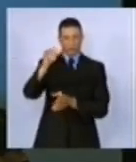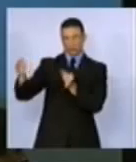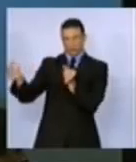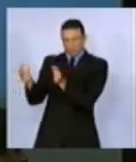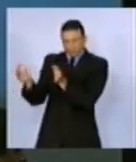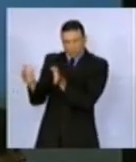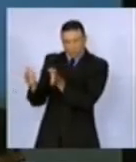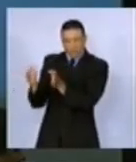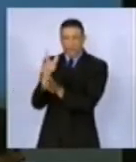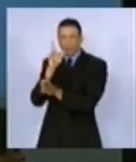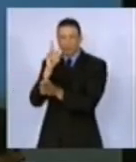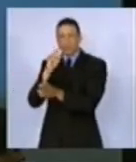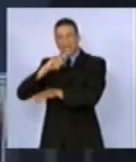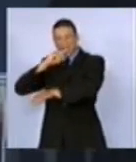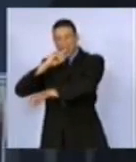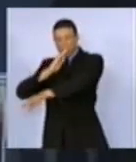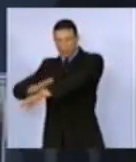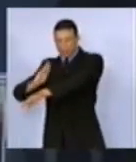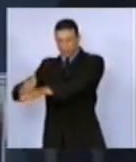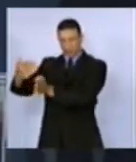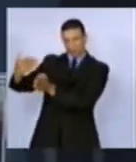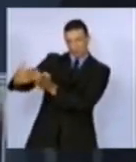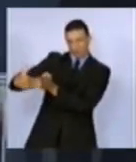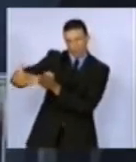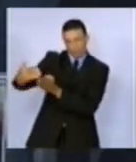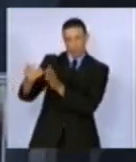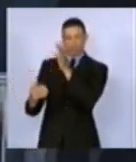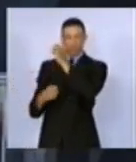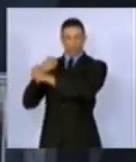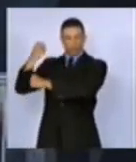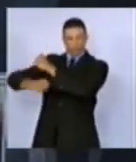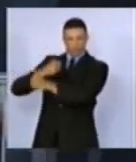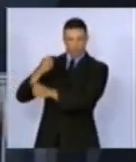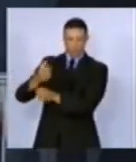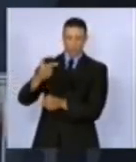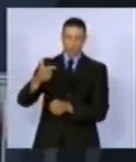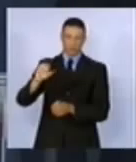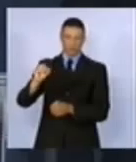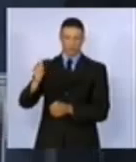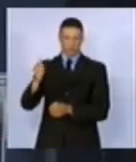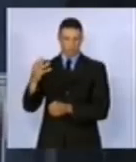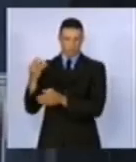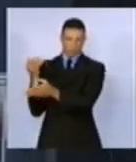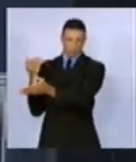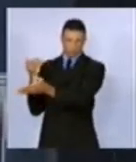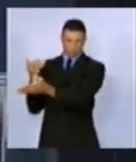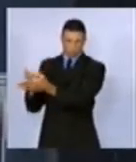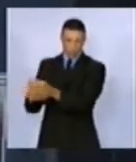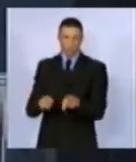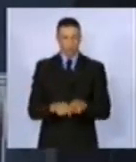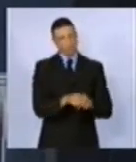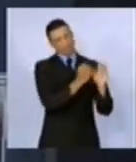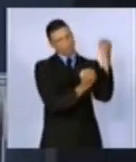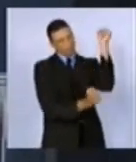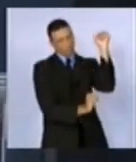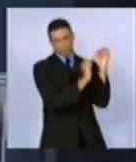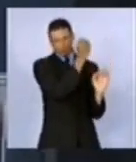tonelada de cana processada uma projeção aí para 2014 de 1 m c Lembrando que tem algumas usinas que já conseguem